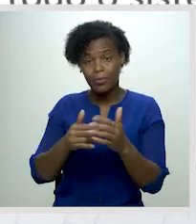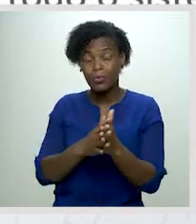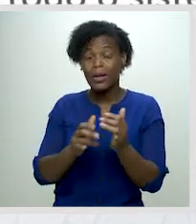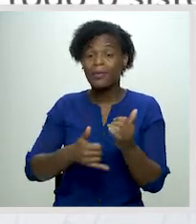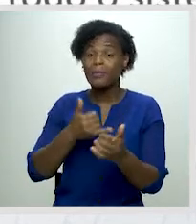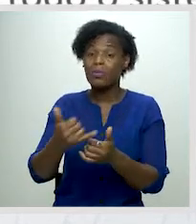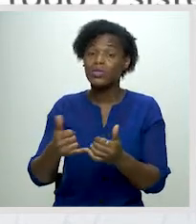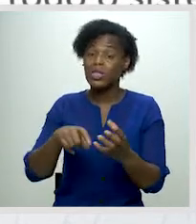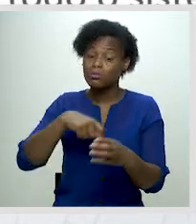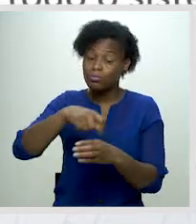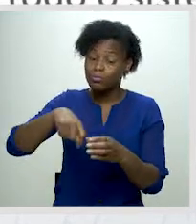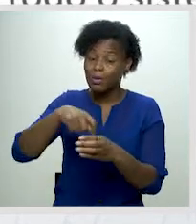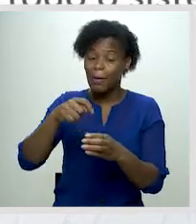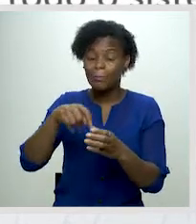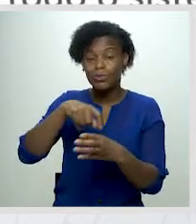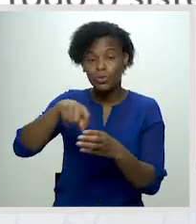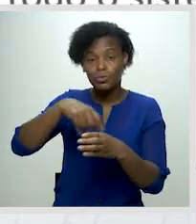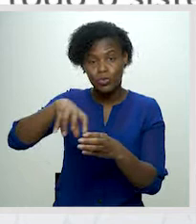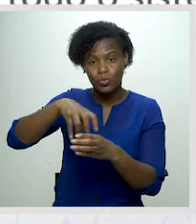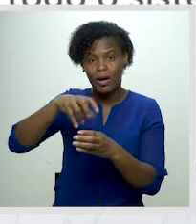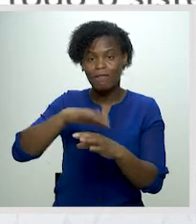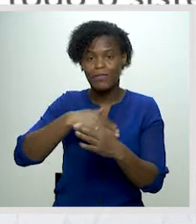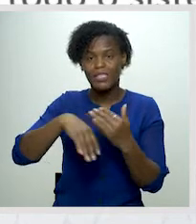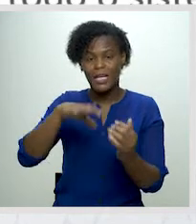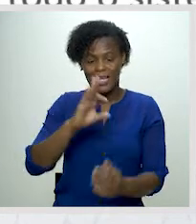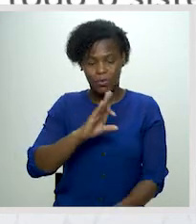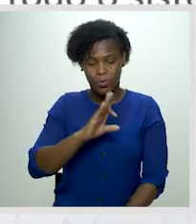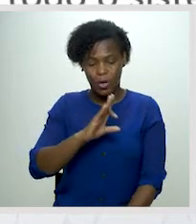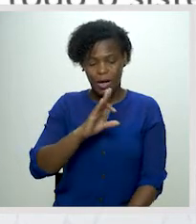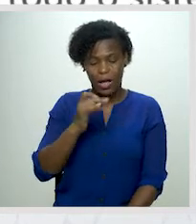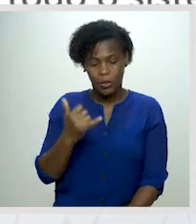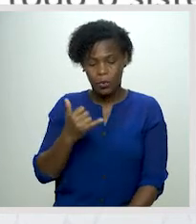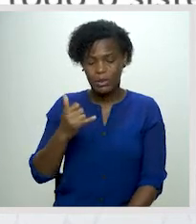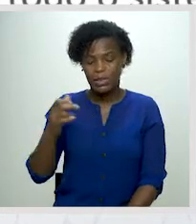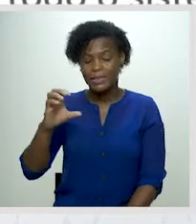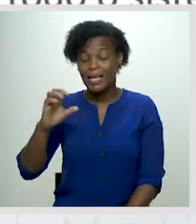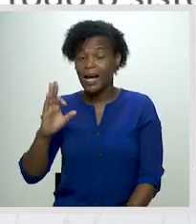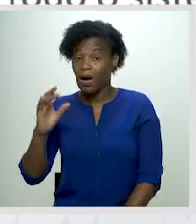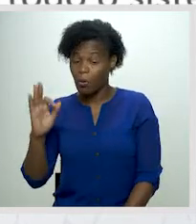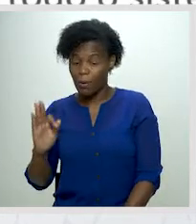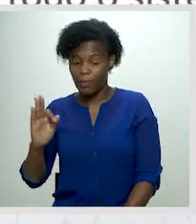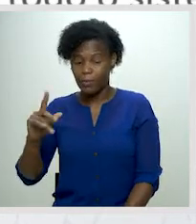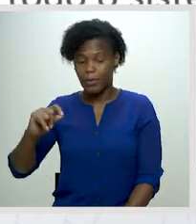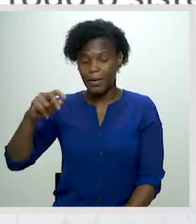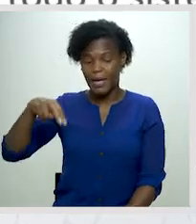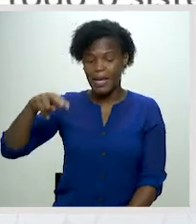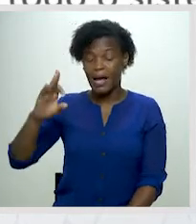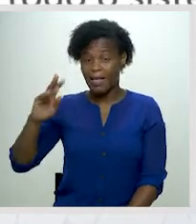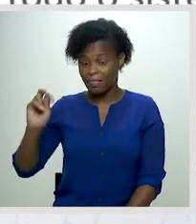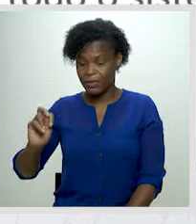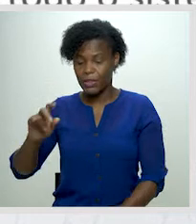uma mistura de hidrogênio, metano, amoníaco e vapor de água.